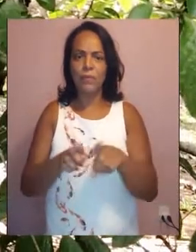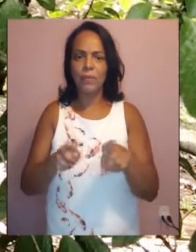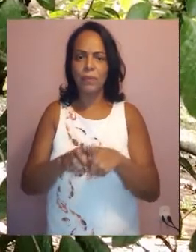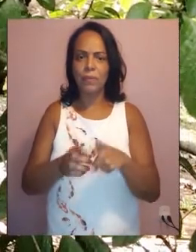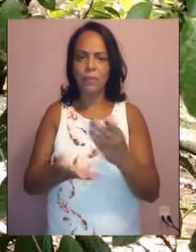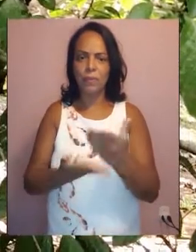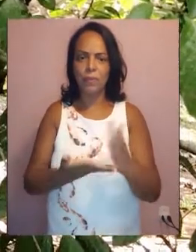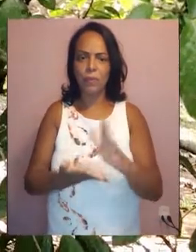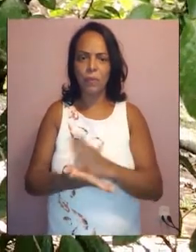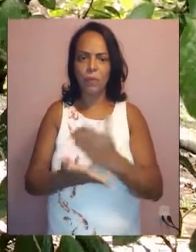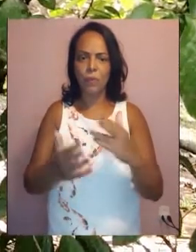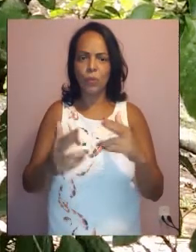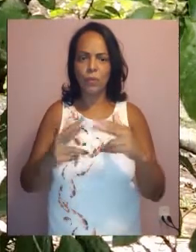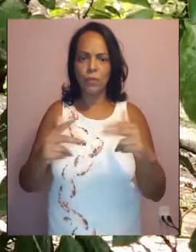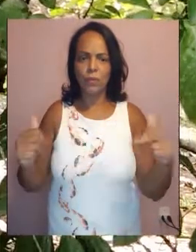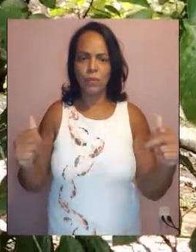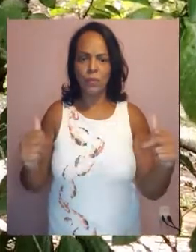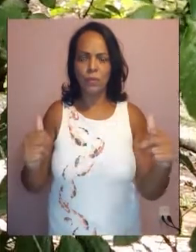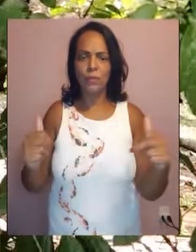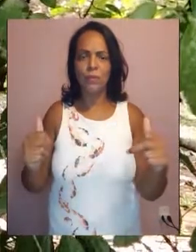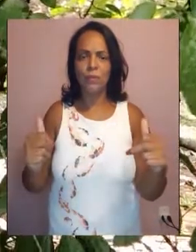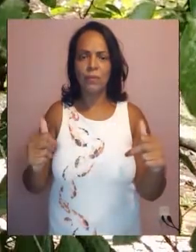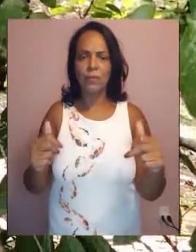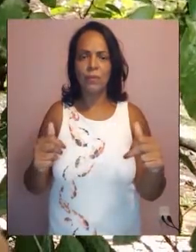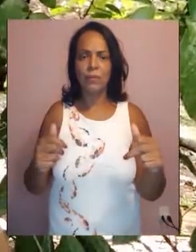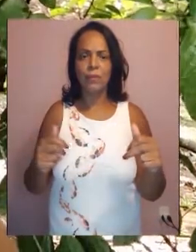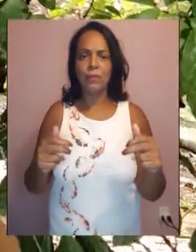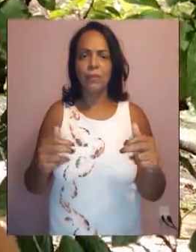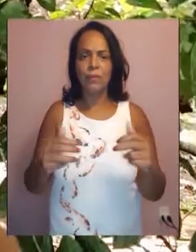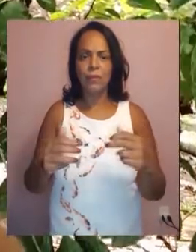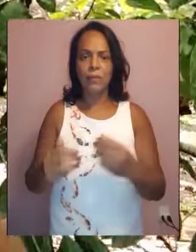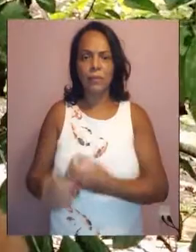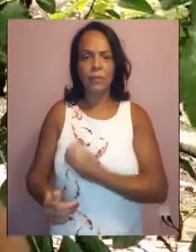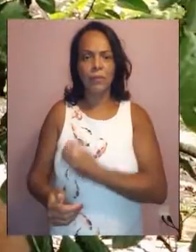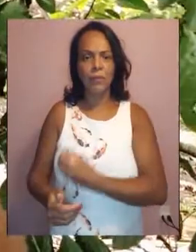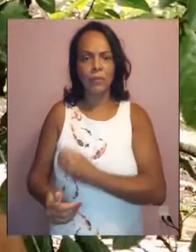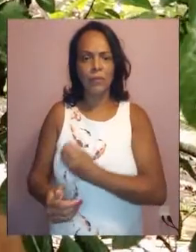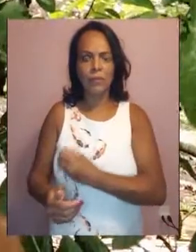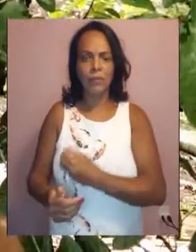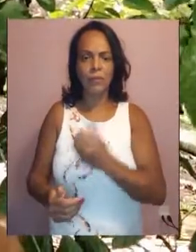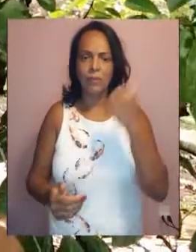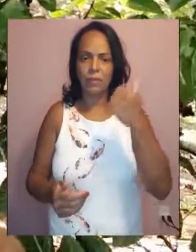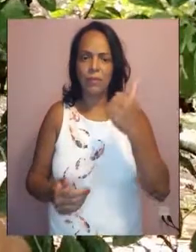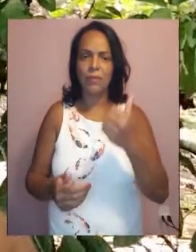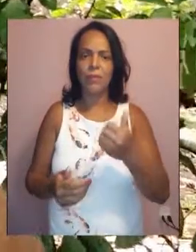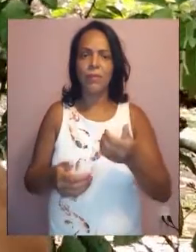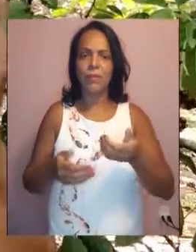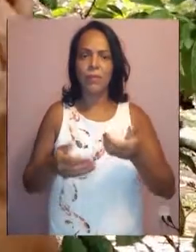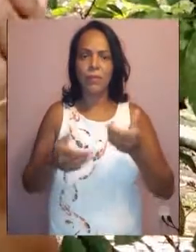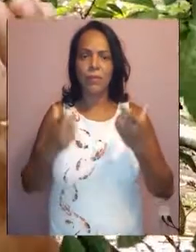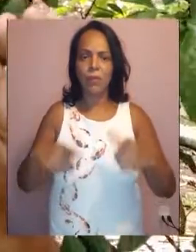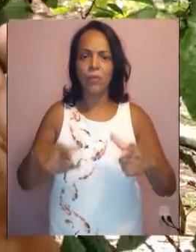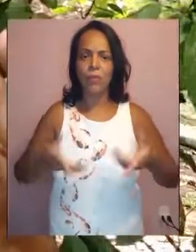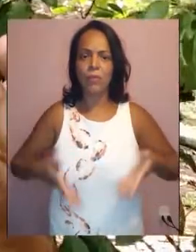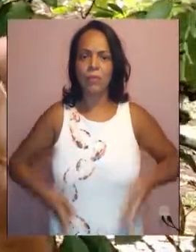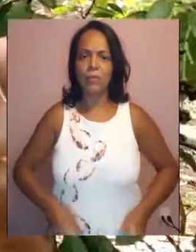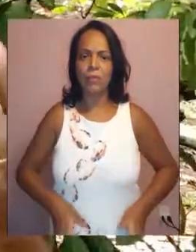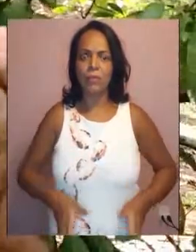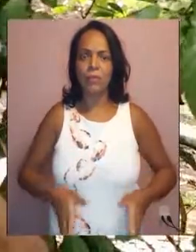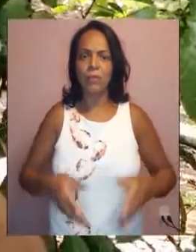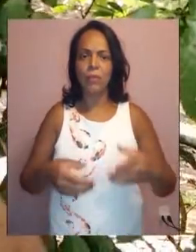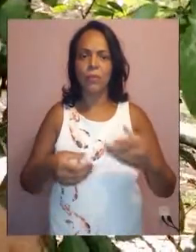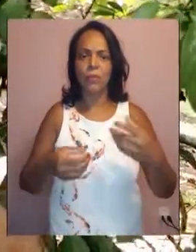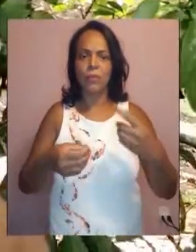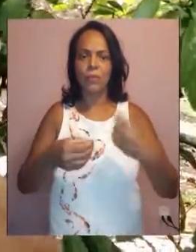saída então da terra natal, com destino a São Luís, e